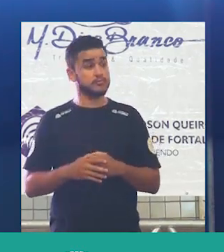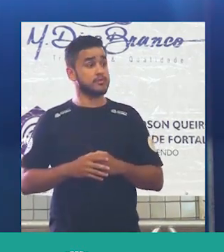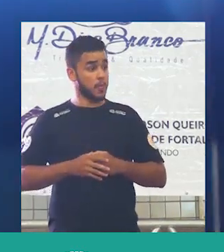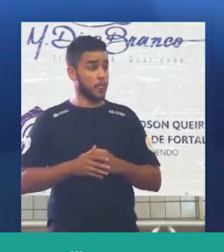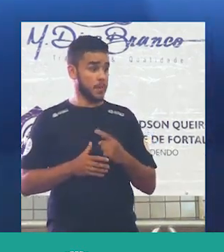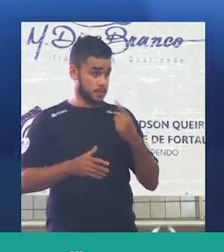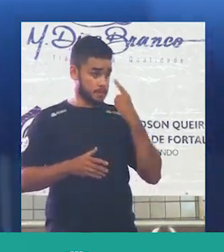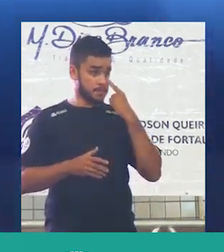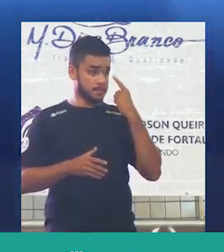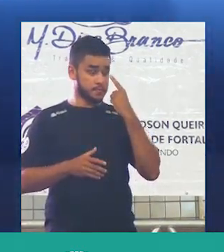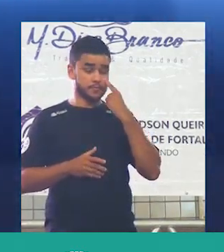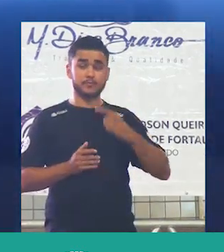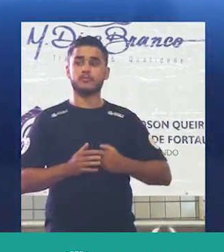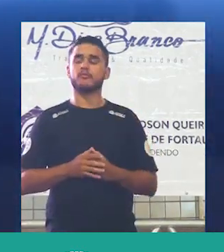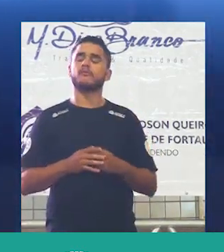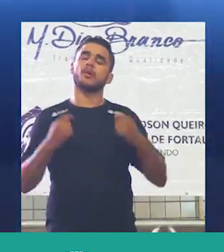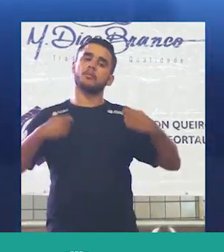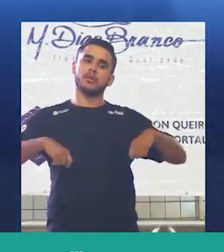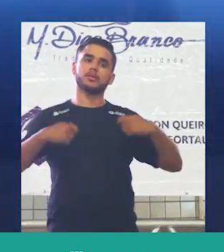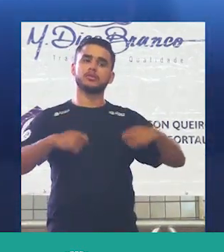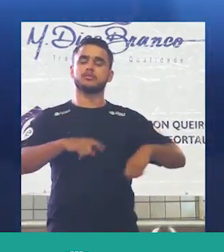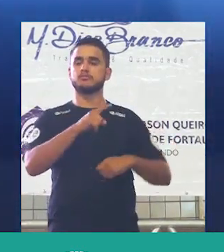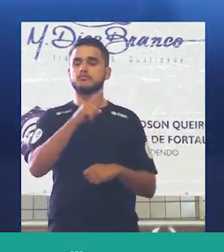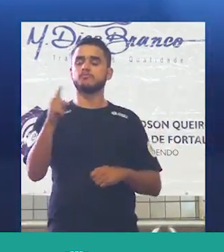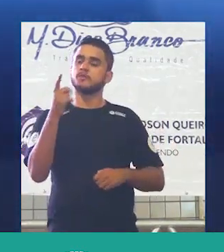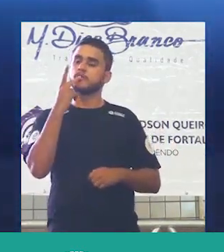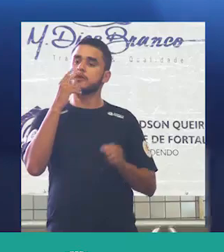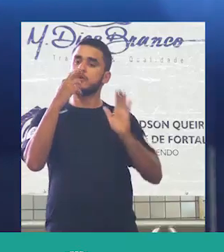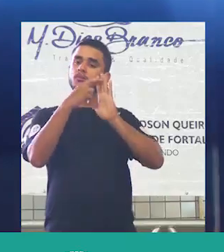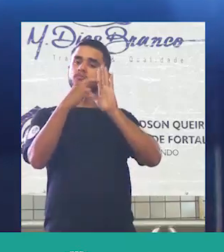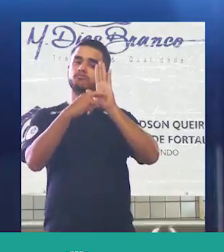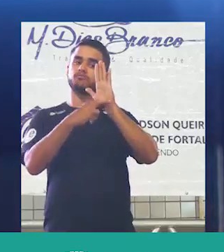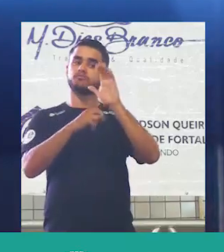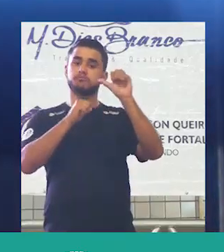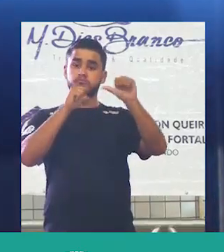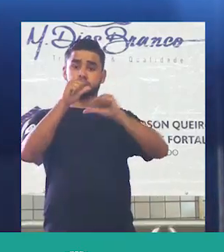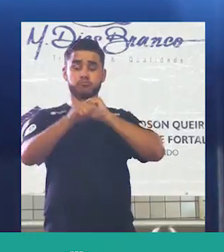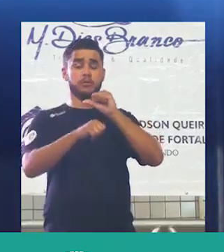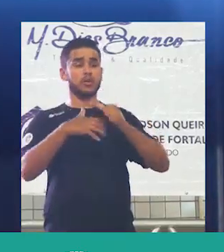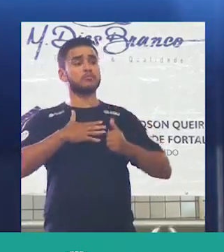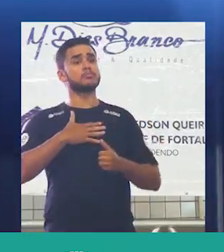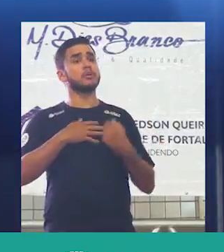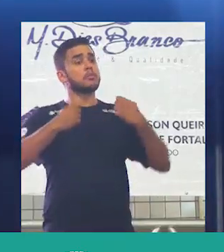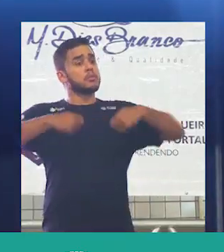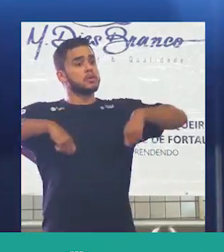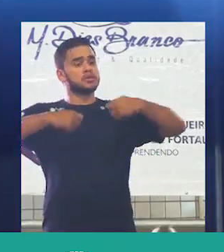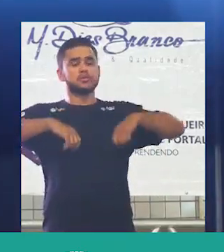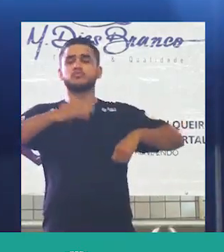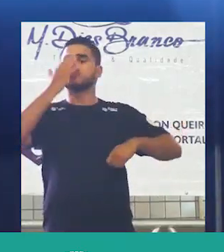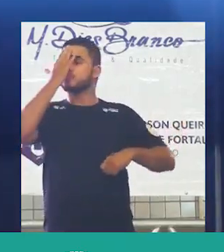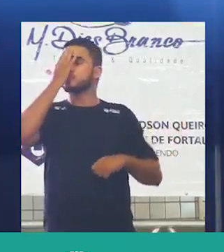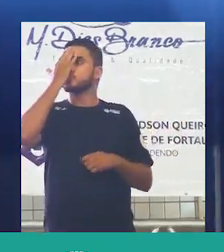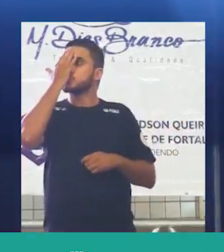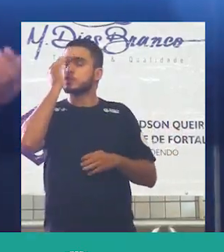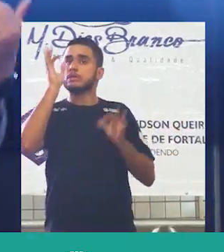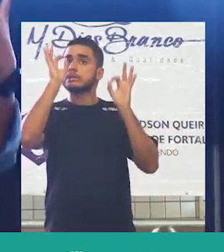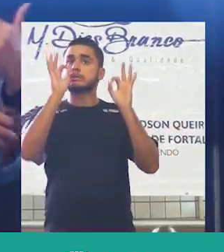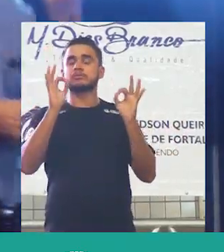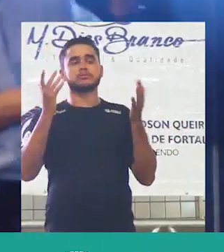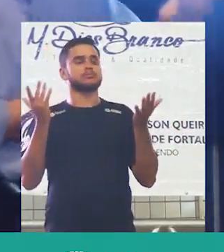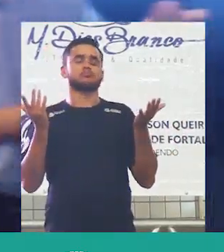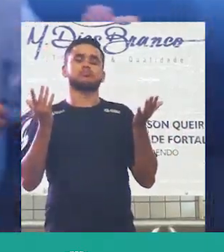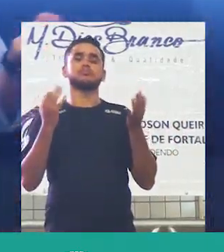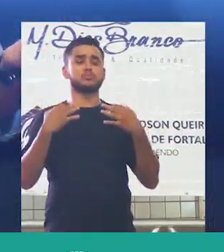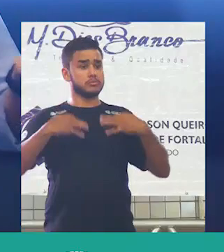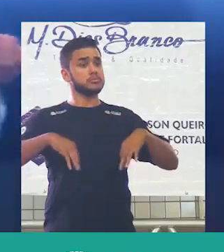Então, lógico, é preciso se fazer uma reforma? Talvez seja, não sei, não sou eu um entendedor do assunto. Mas